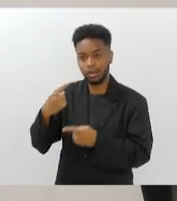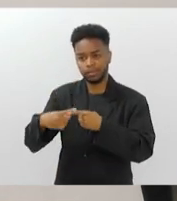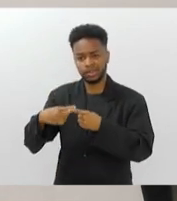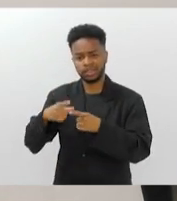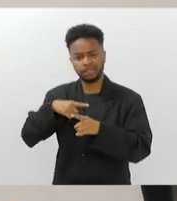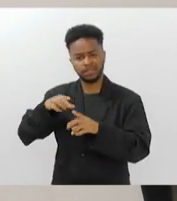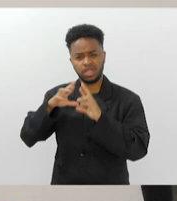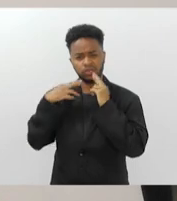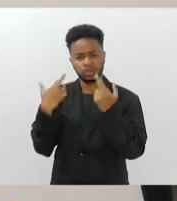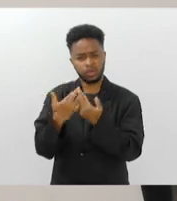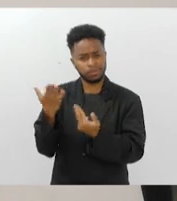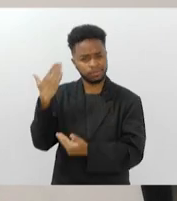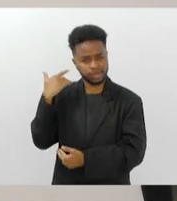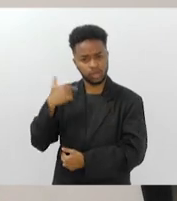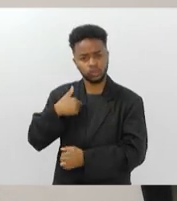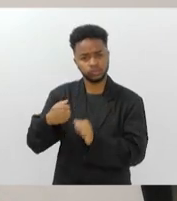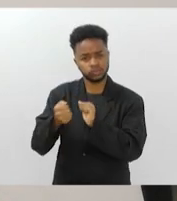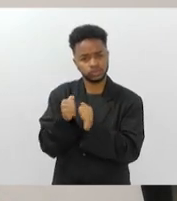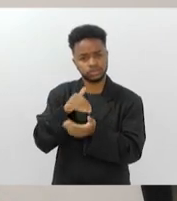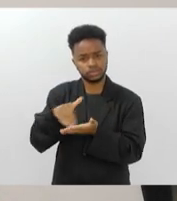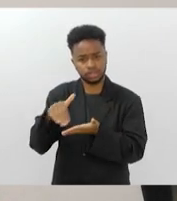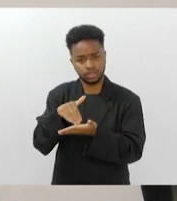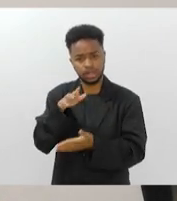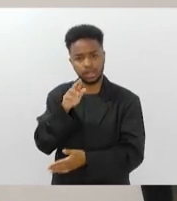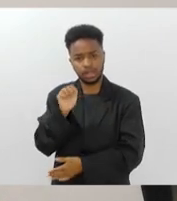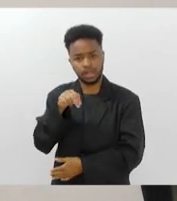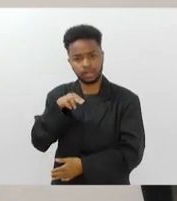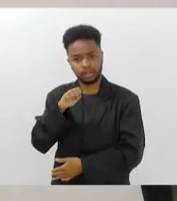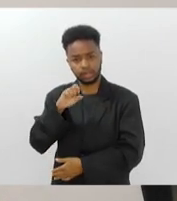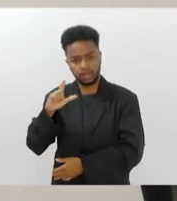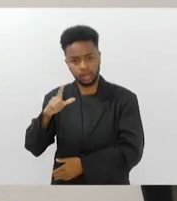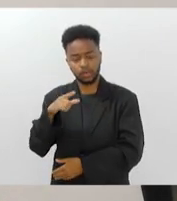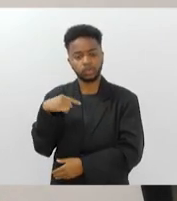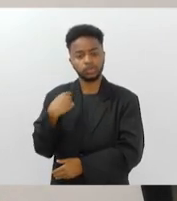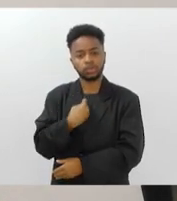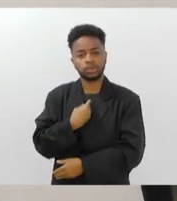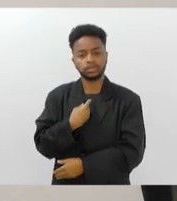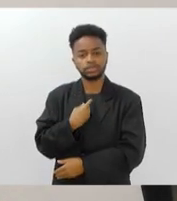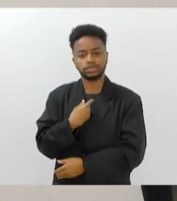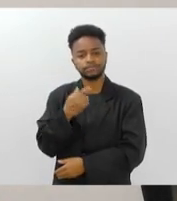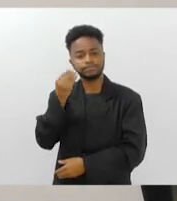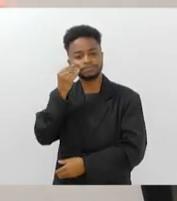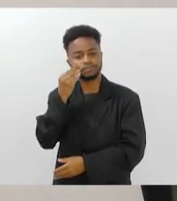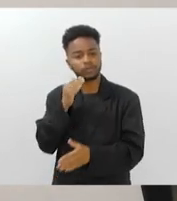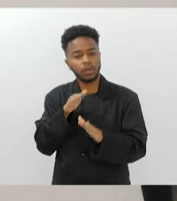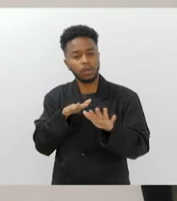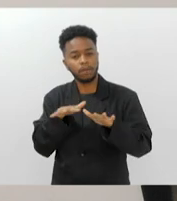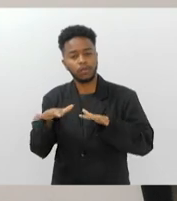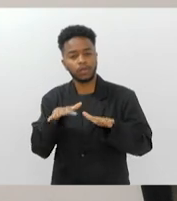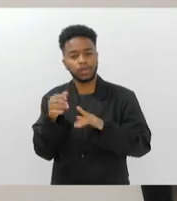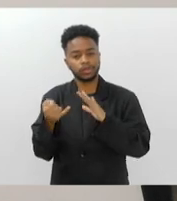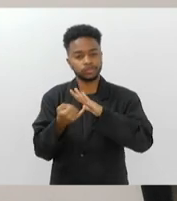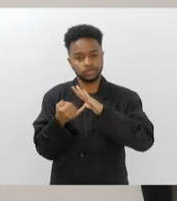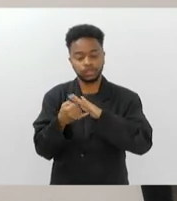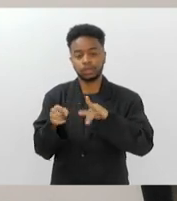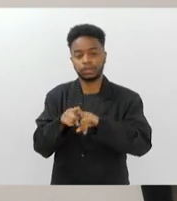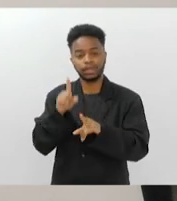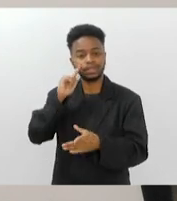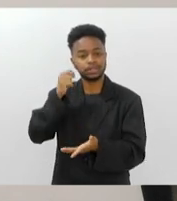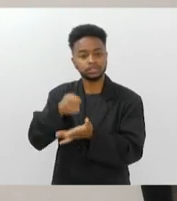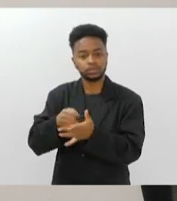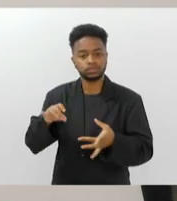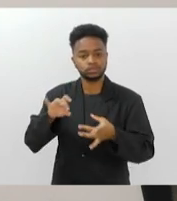última uma reunião que teve eu a secretária D Raquel que a gente tinha que fazer o movimento institucional e isso foi um um encaminhamento inclusive da nossa